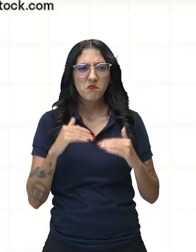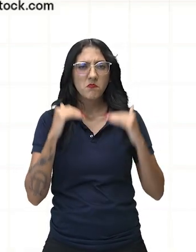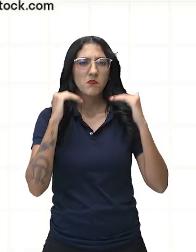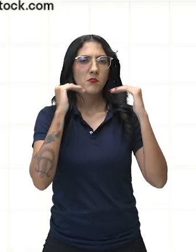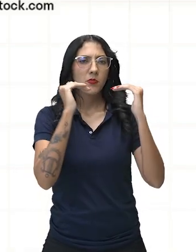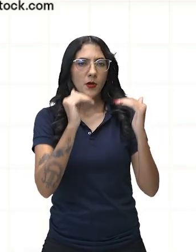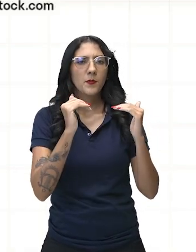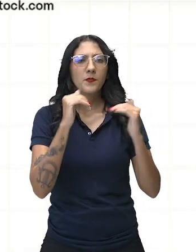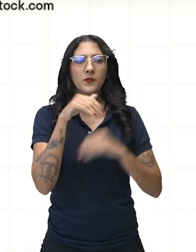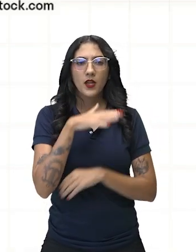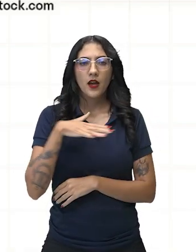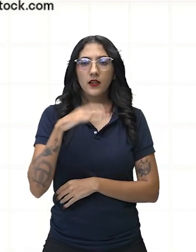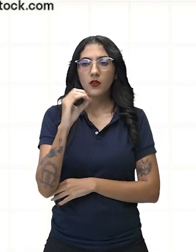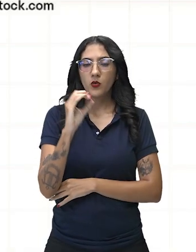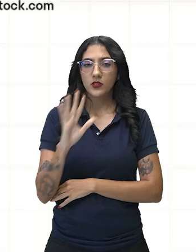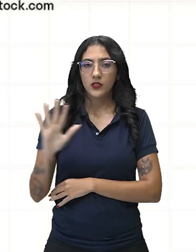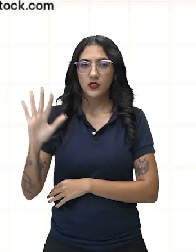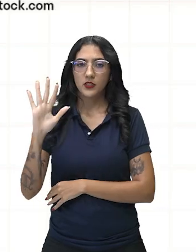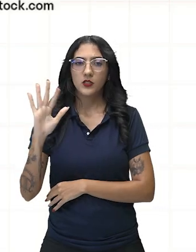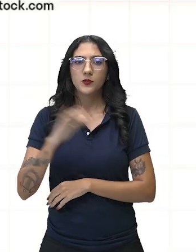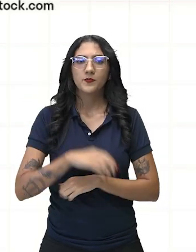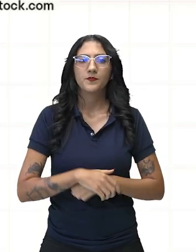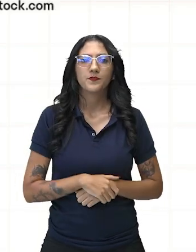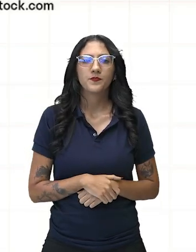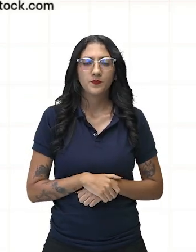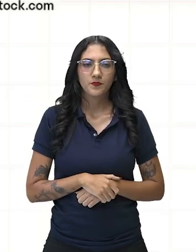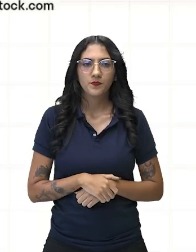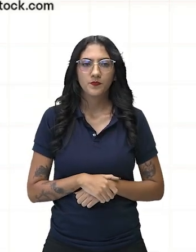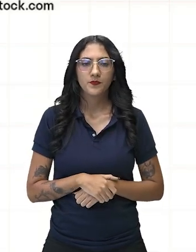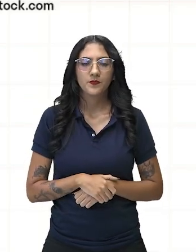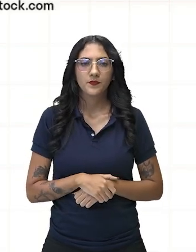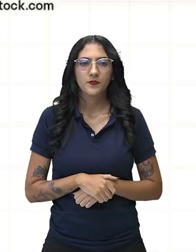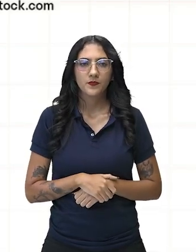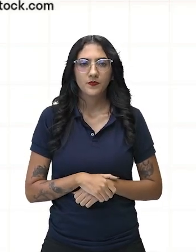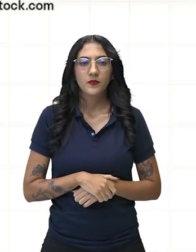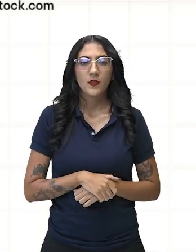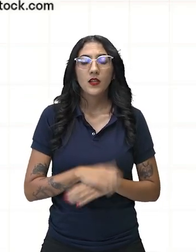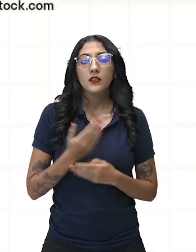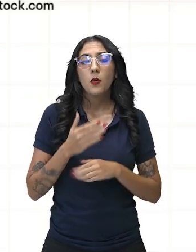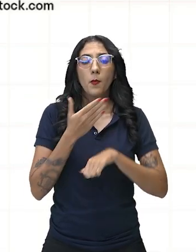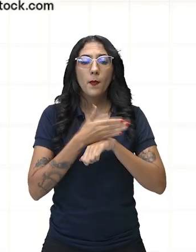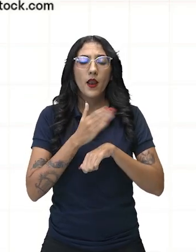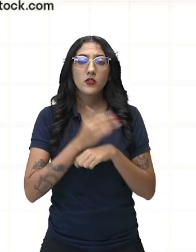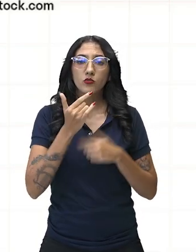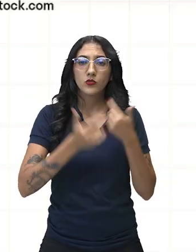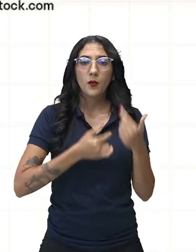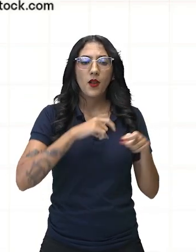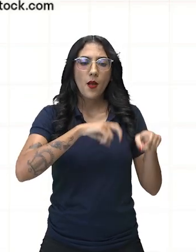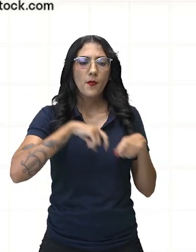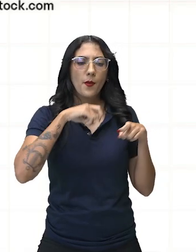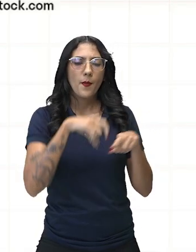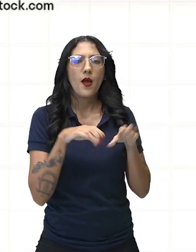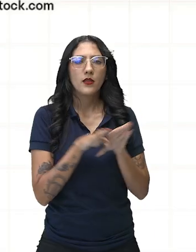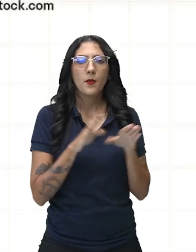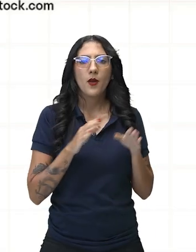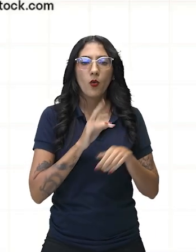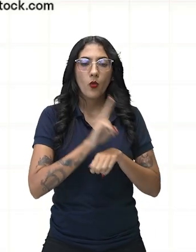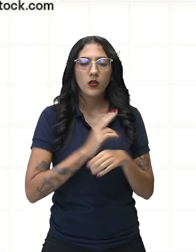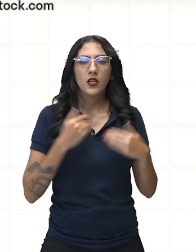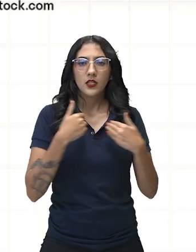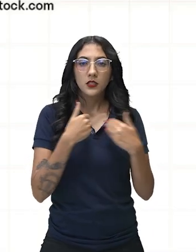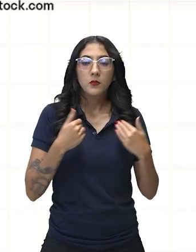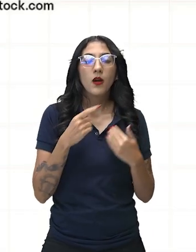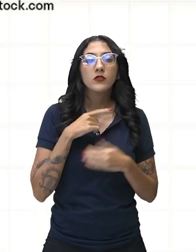Oceania. E na Austrália e na Nova Zelândia, atividades como agricultura e pecuária utilizam ali